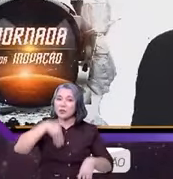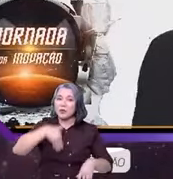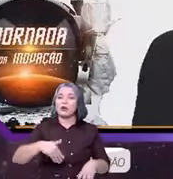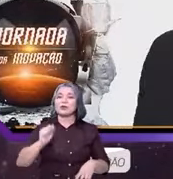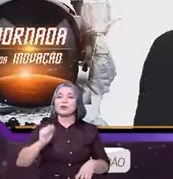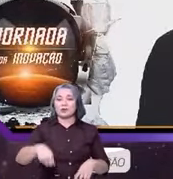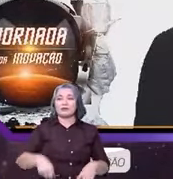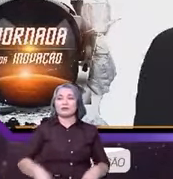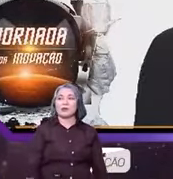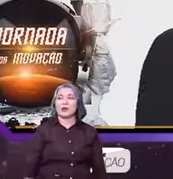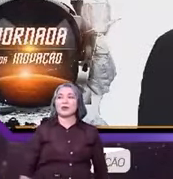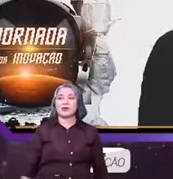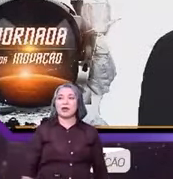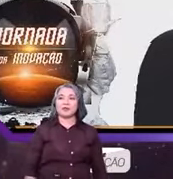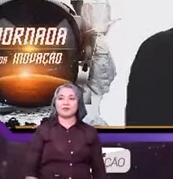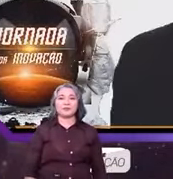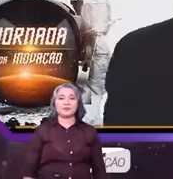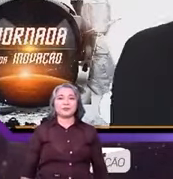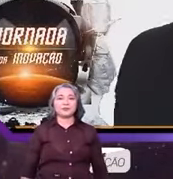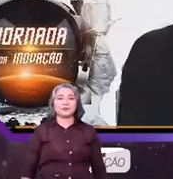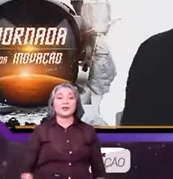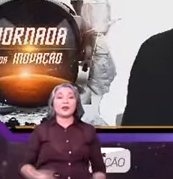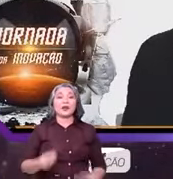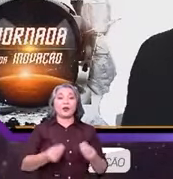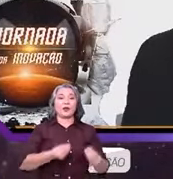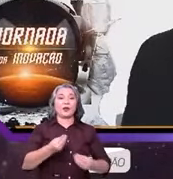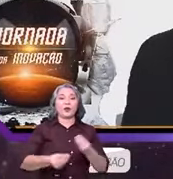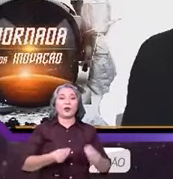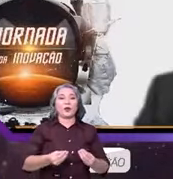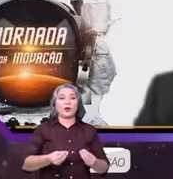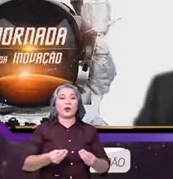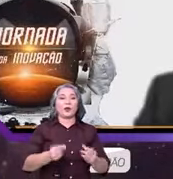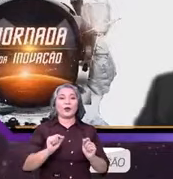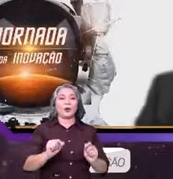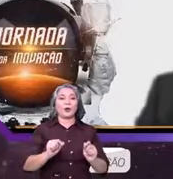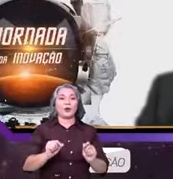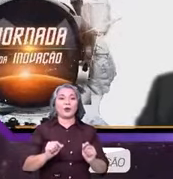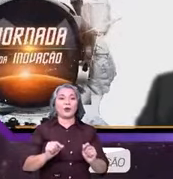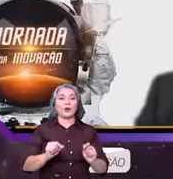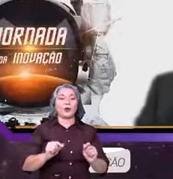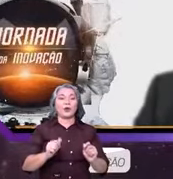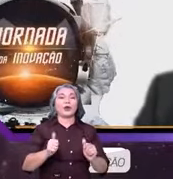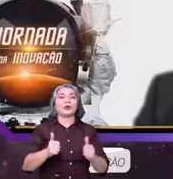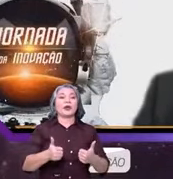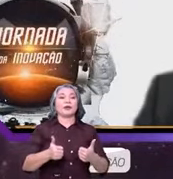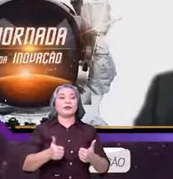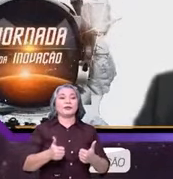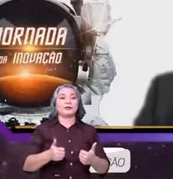evidências com o apoio, nesse caso específico, por exemplo,